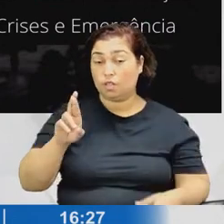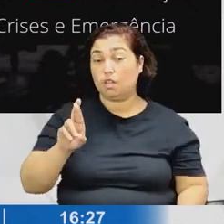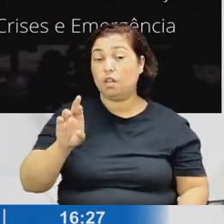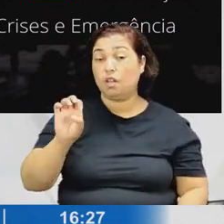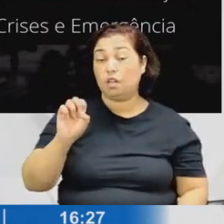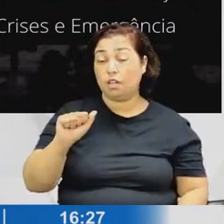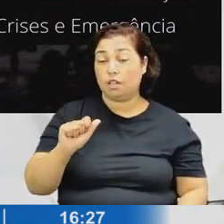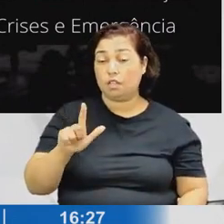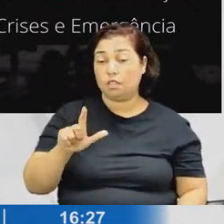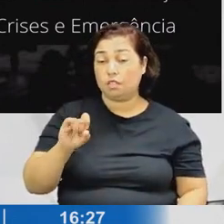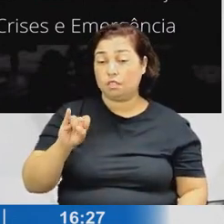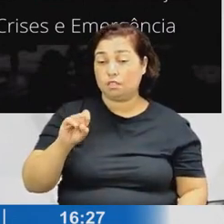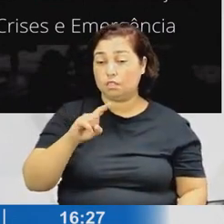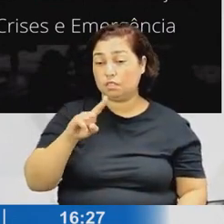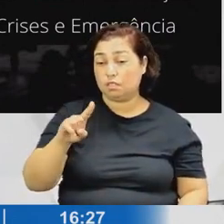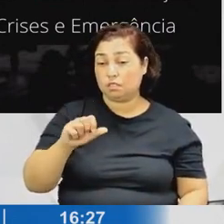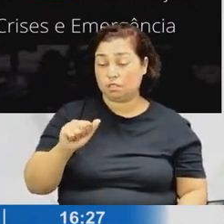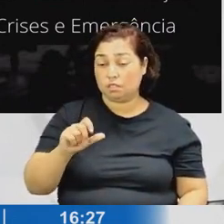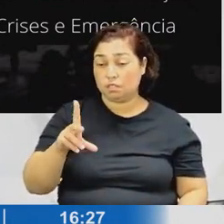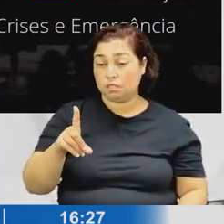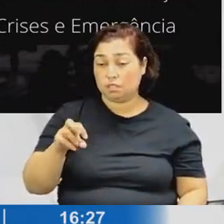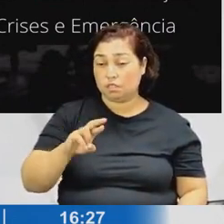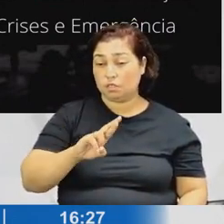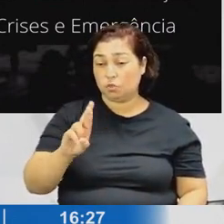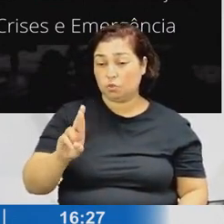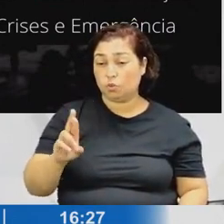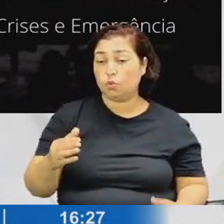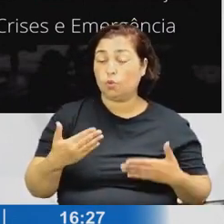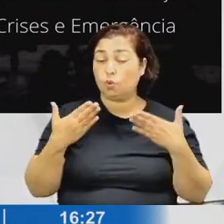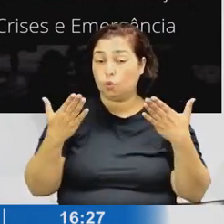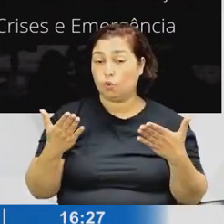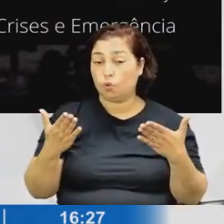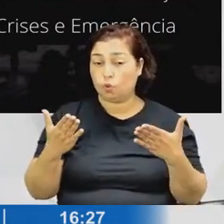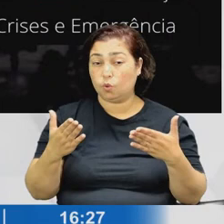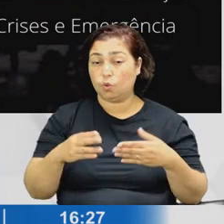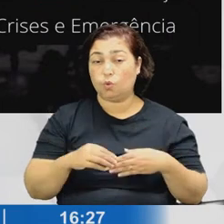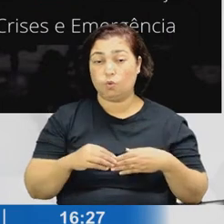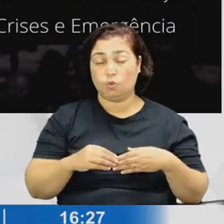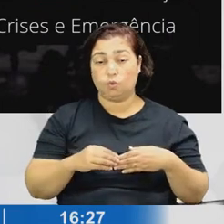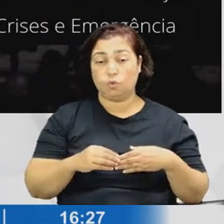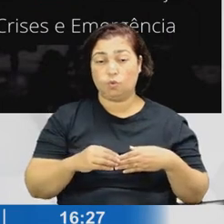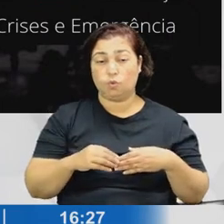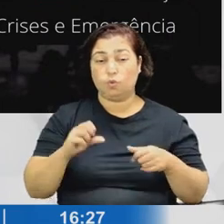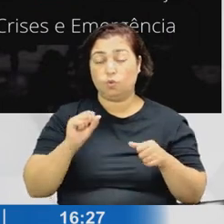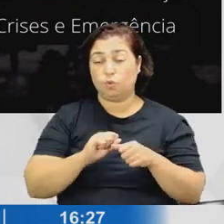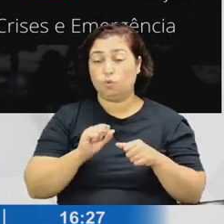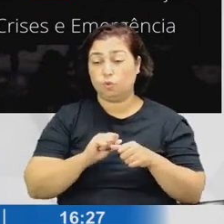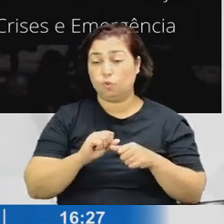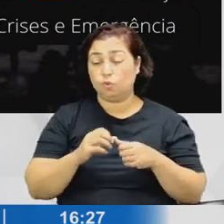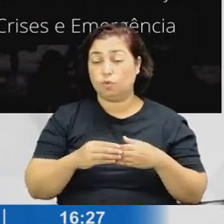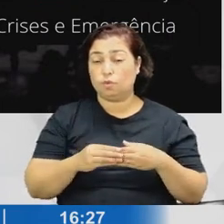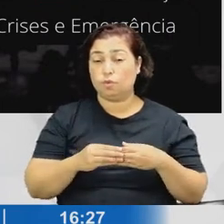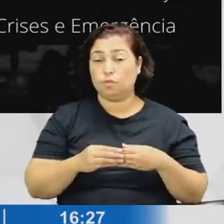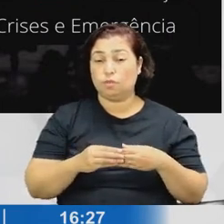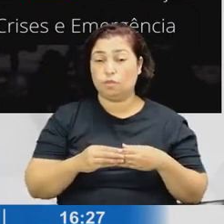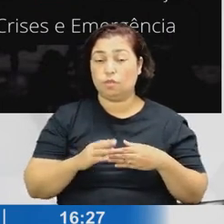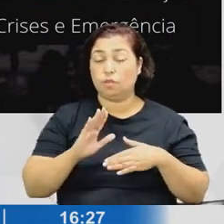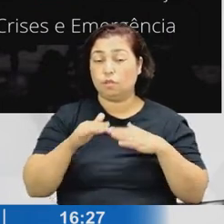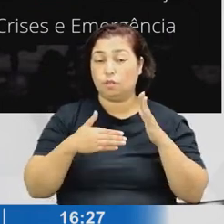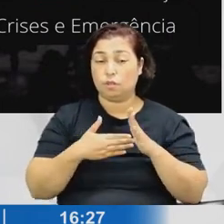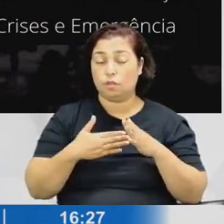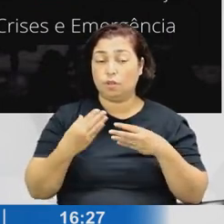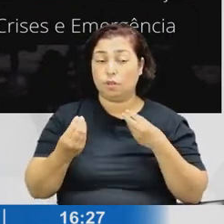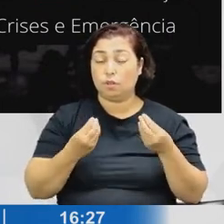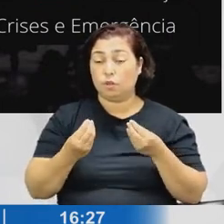é o cara que da placa pum né no executivo é o lactodo foi fazendo ou então é muito chegado a